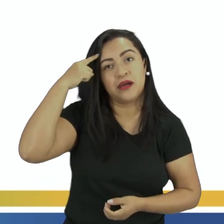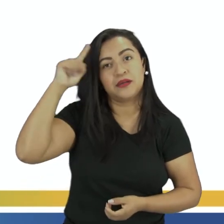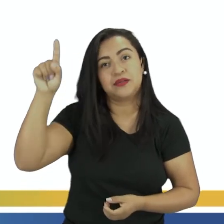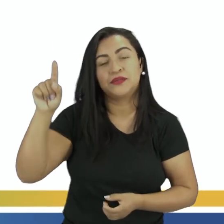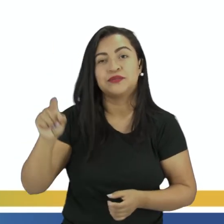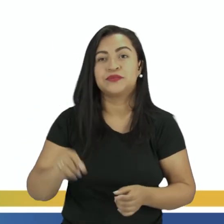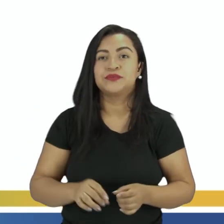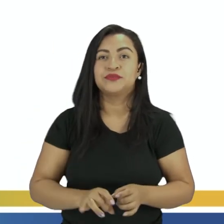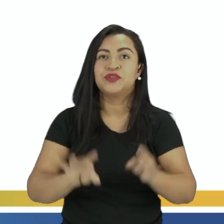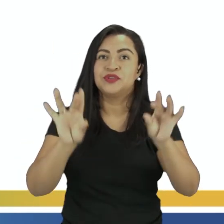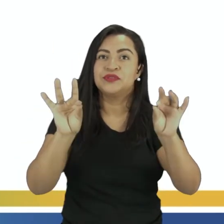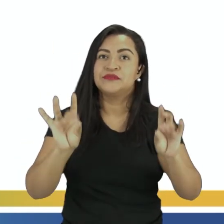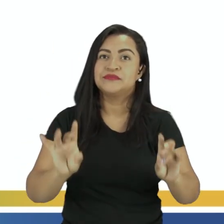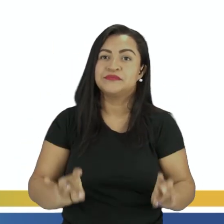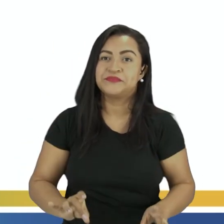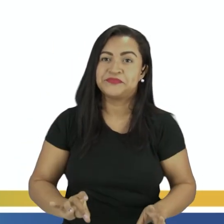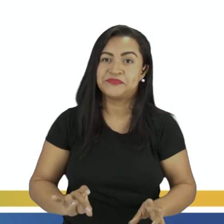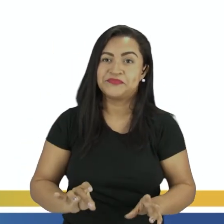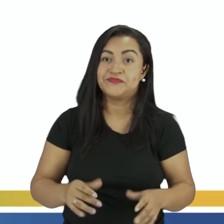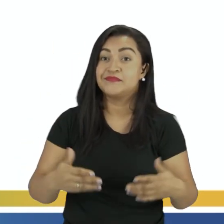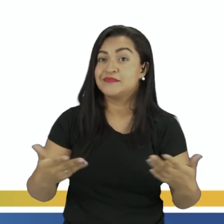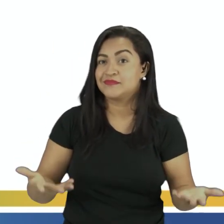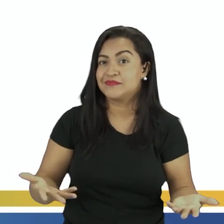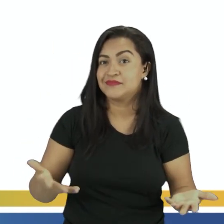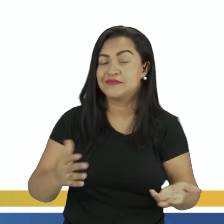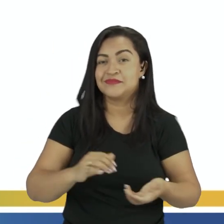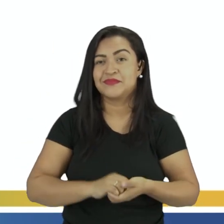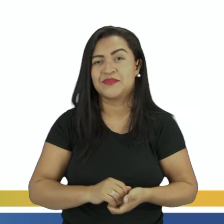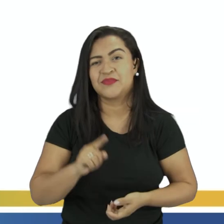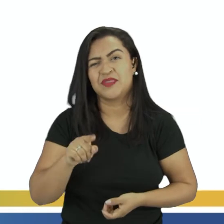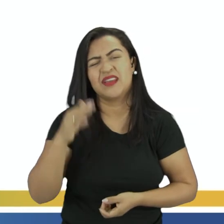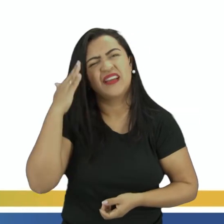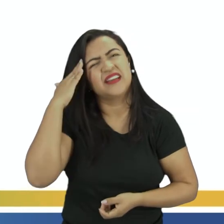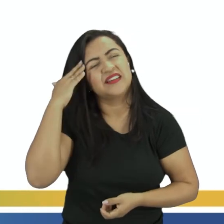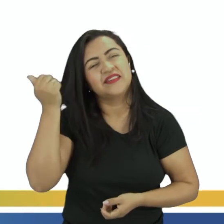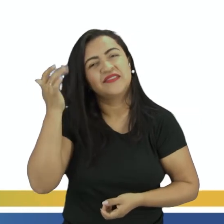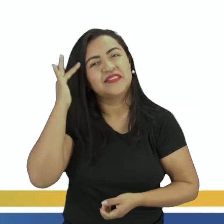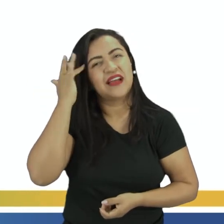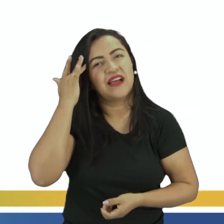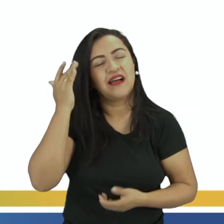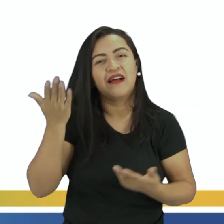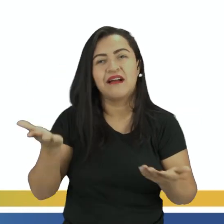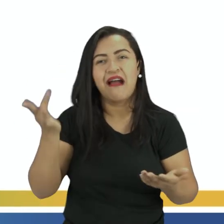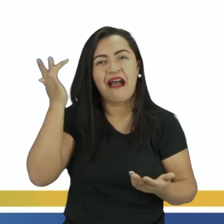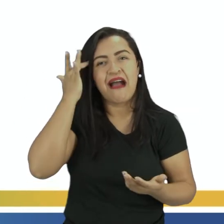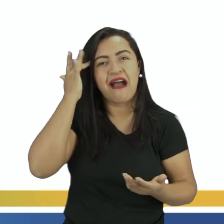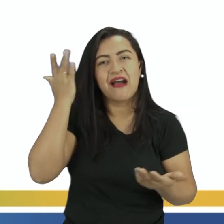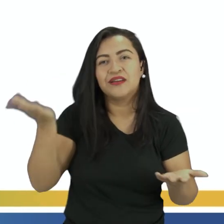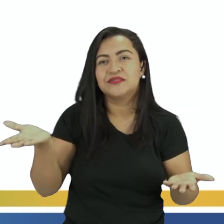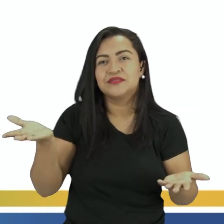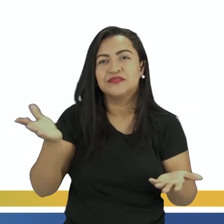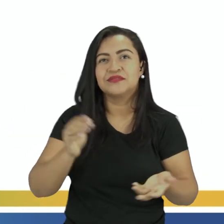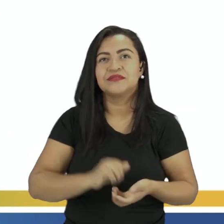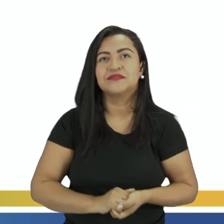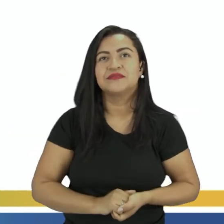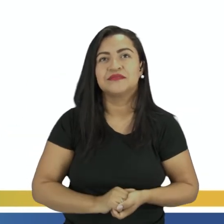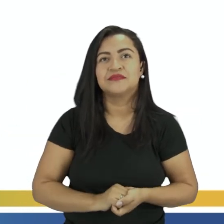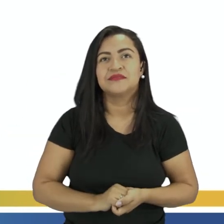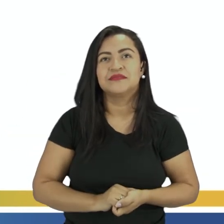para convencer alguma coisa? E então, o que vocês acham que esse texto trata?